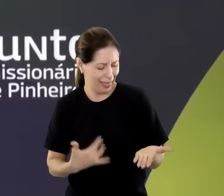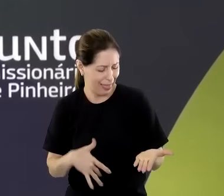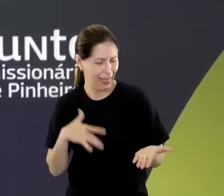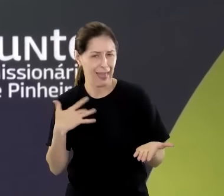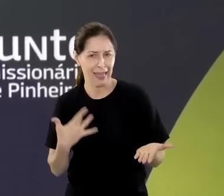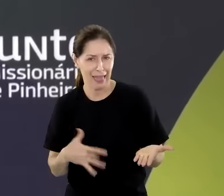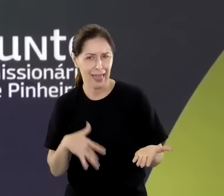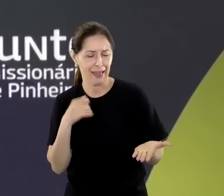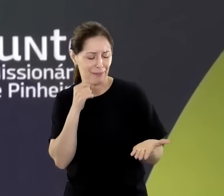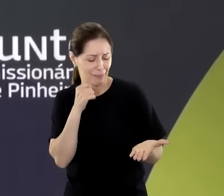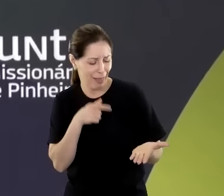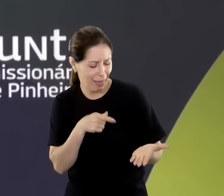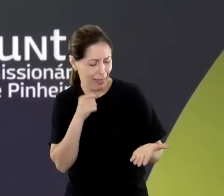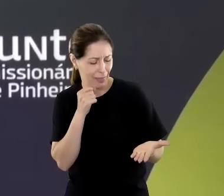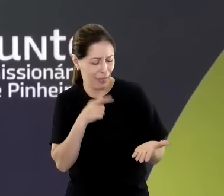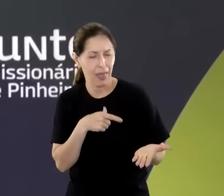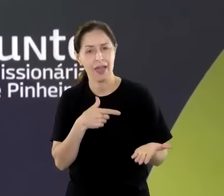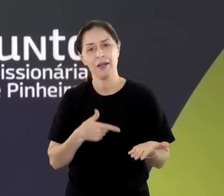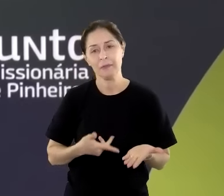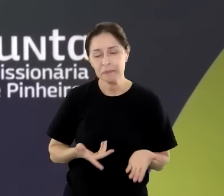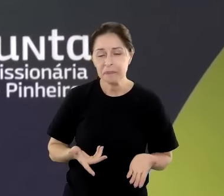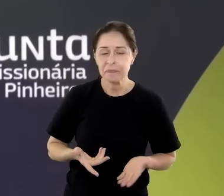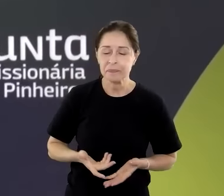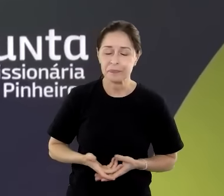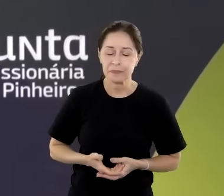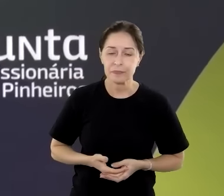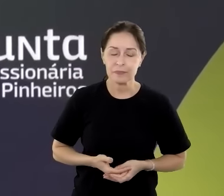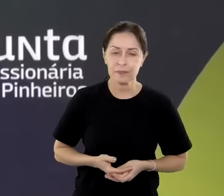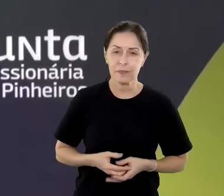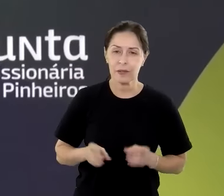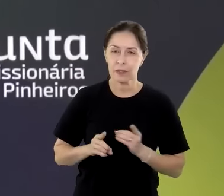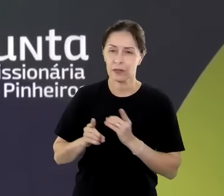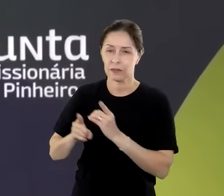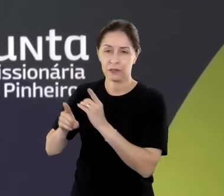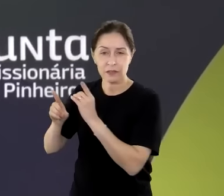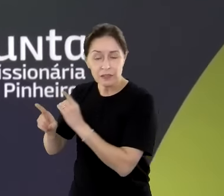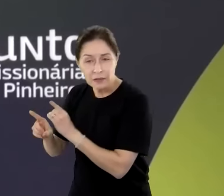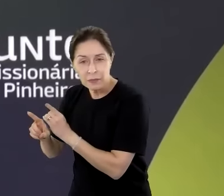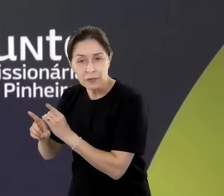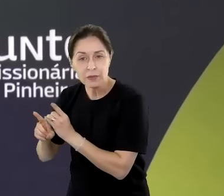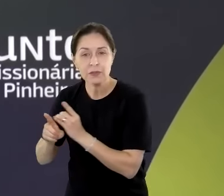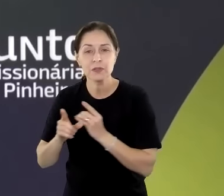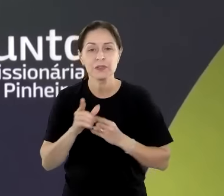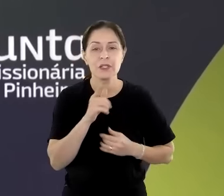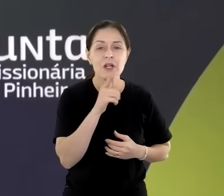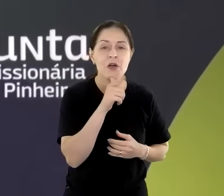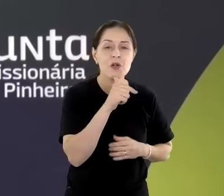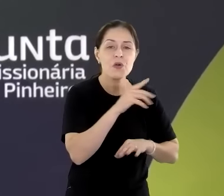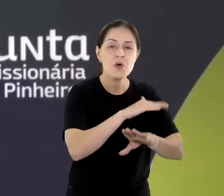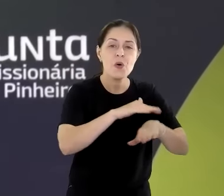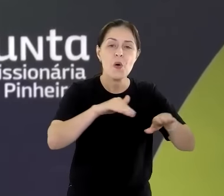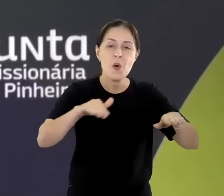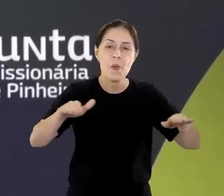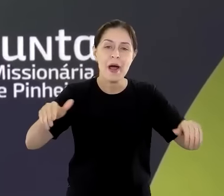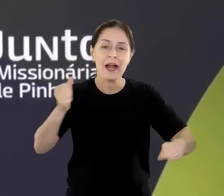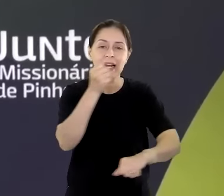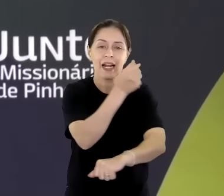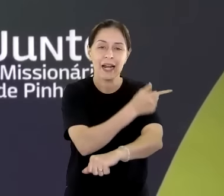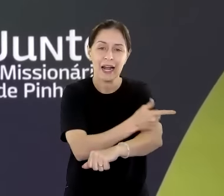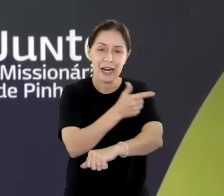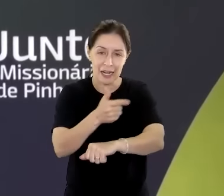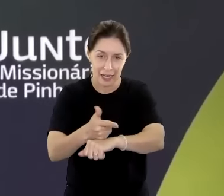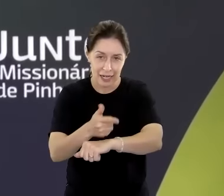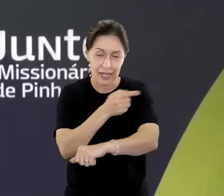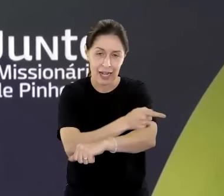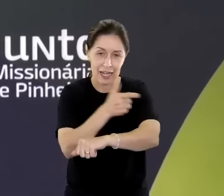Os discípulos de Jesus, no mar da Galileia, numa tempestade tremenda, de repente eles olham,